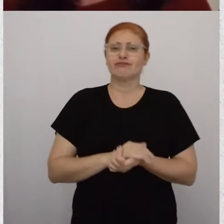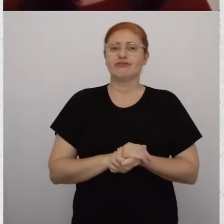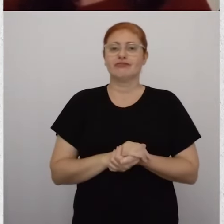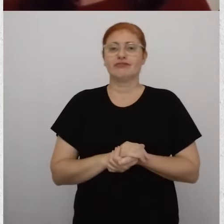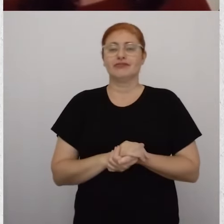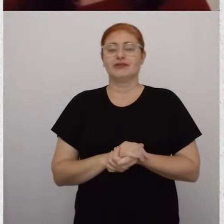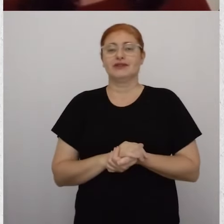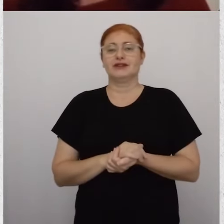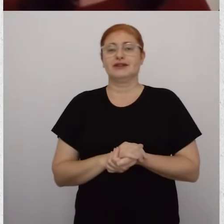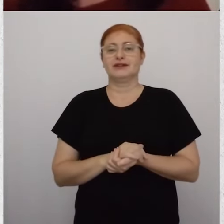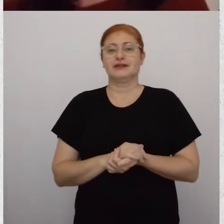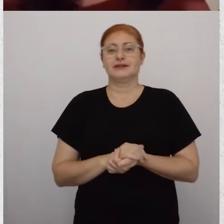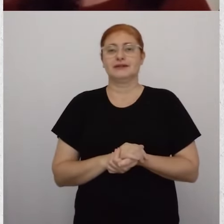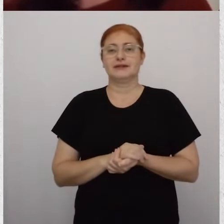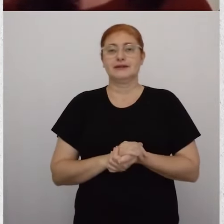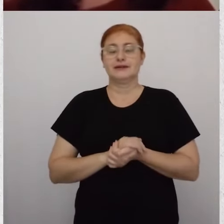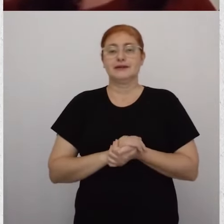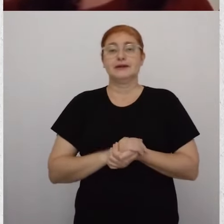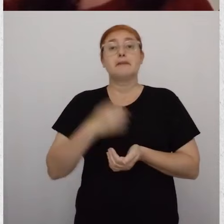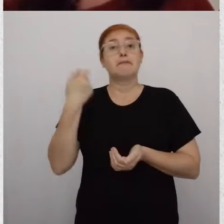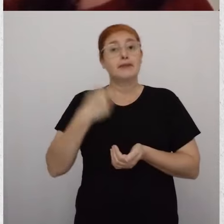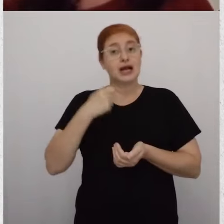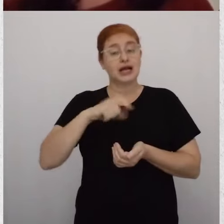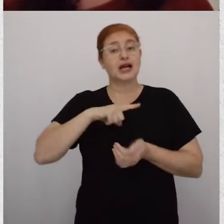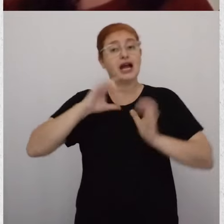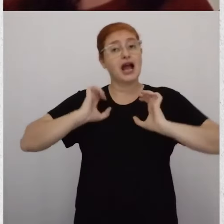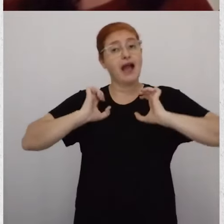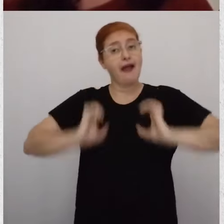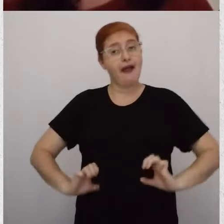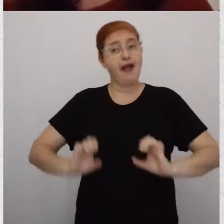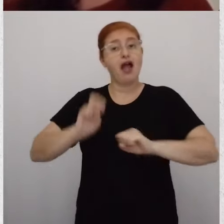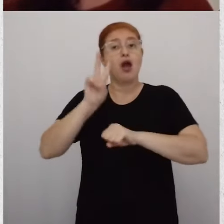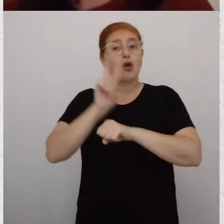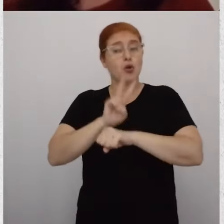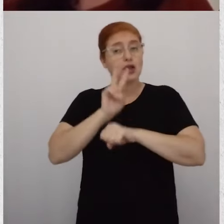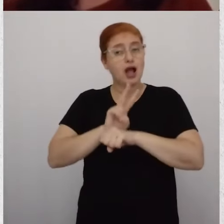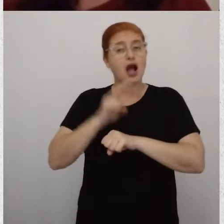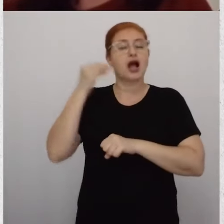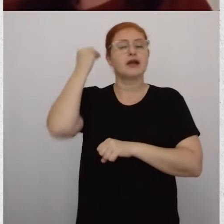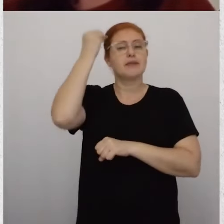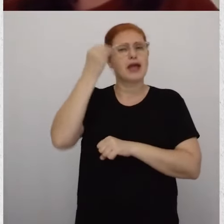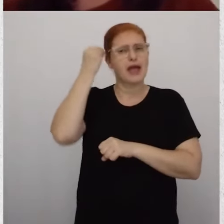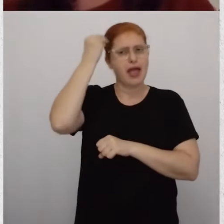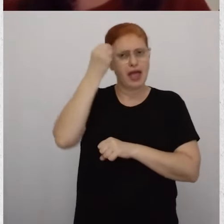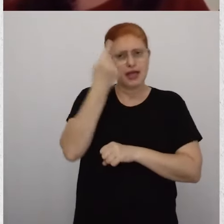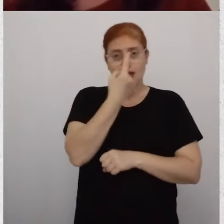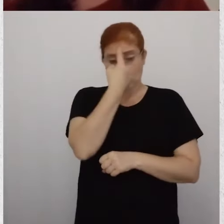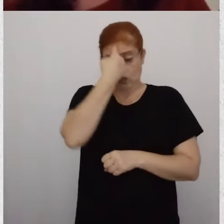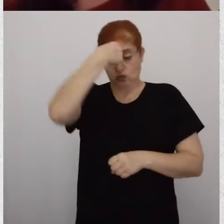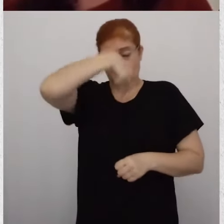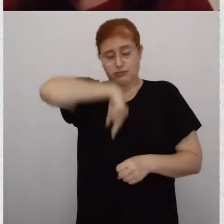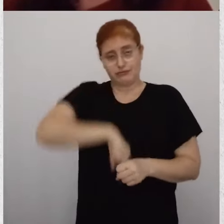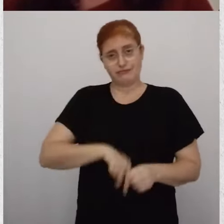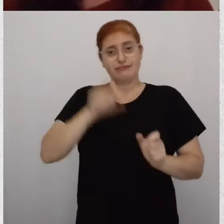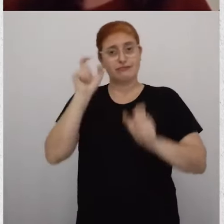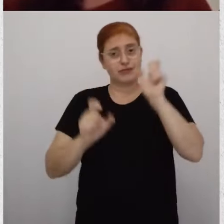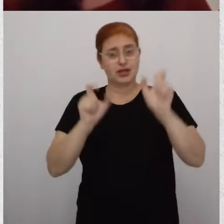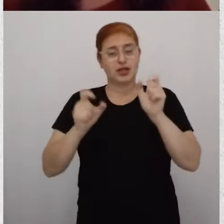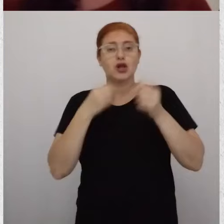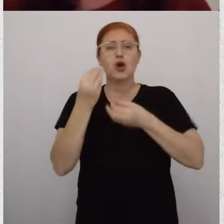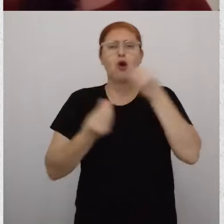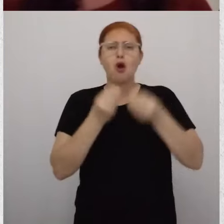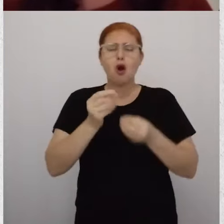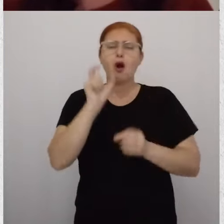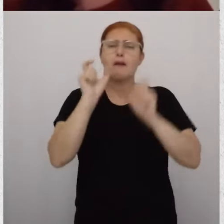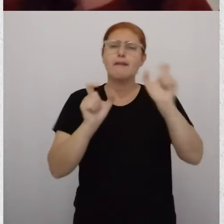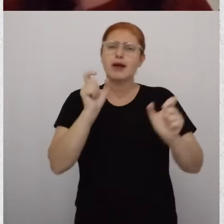sem uma certa ética do cuidado em relação à experiência subjetiva das pessoas e como as pessoas estão se